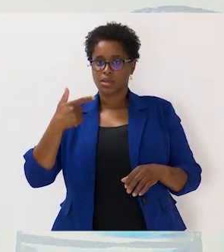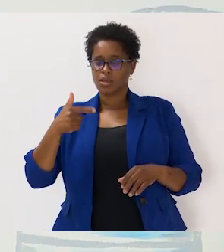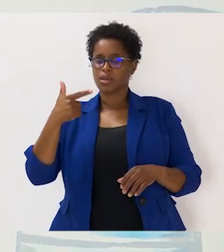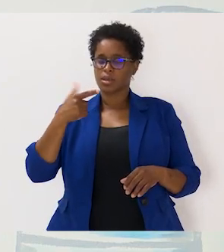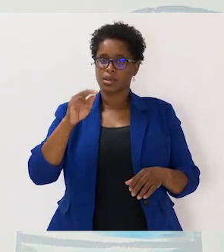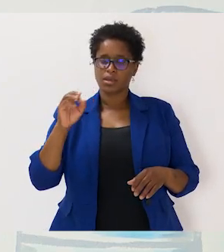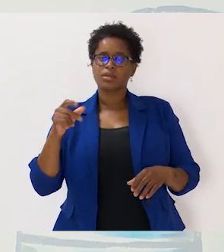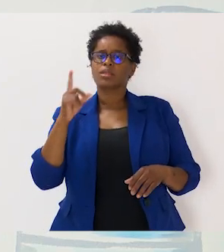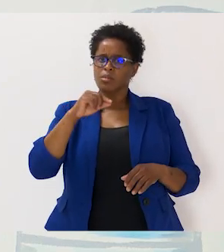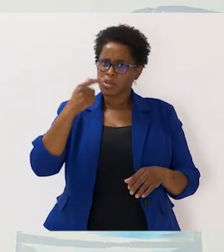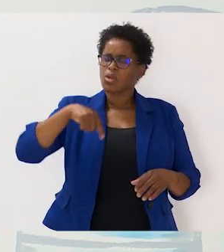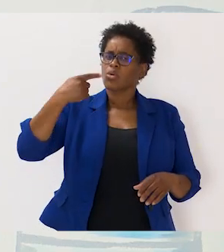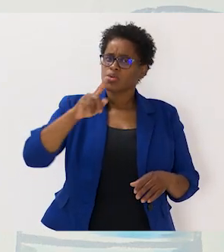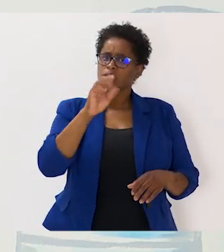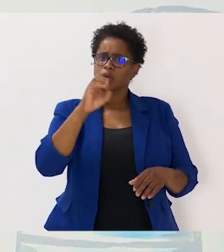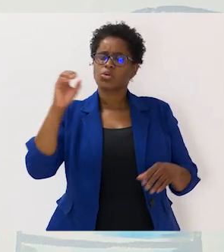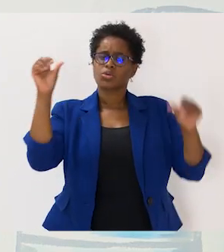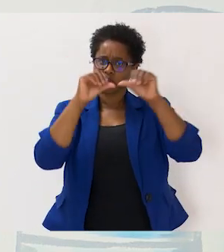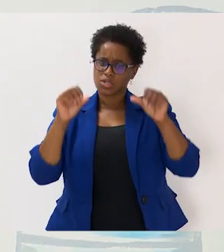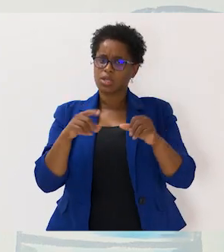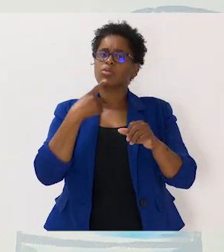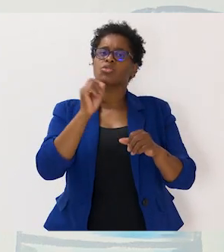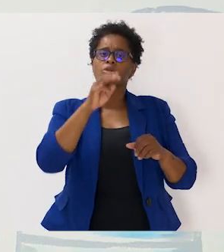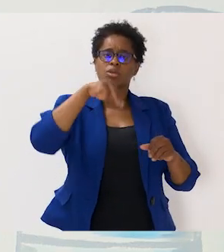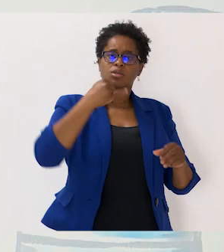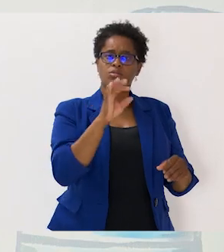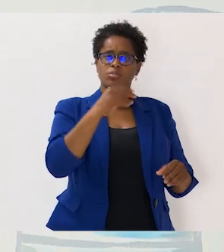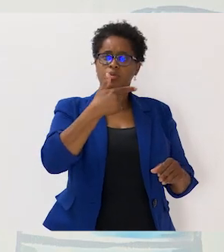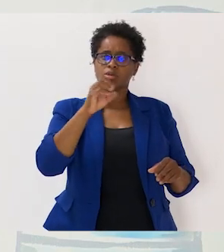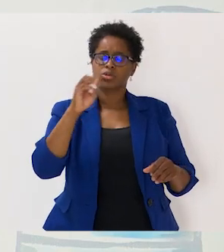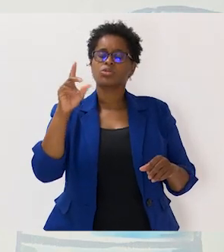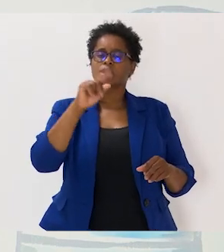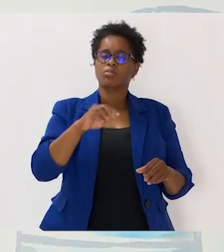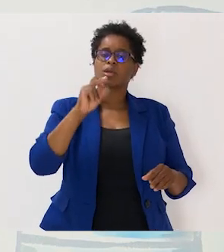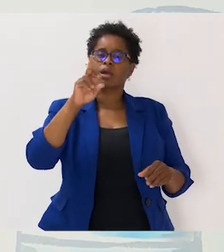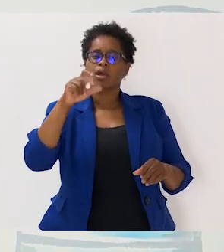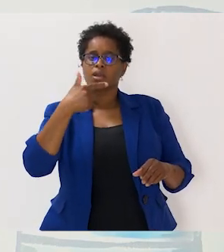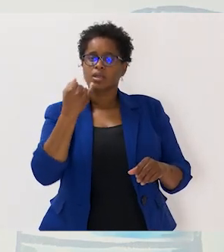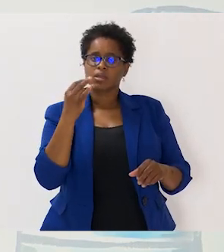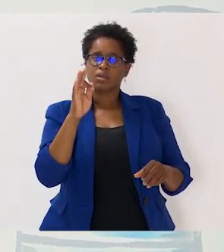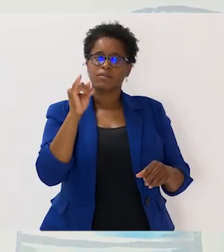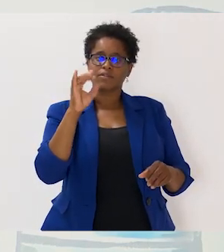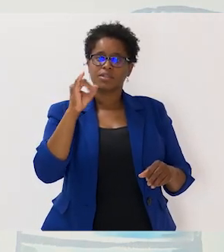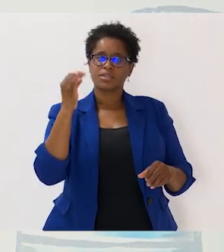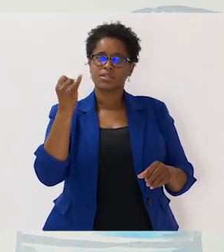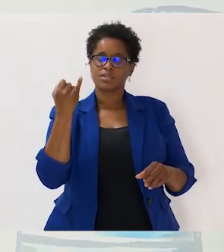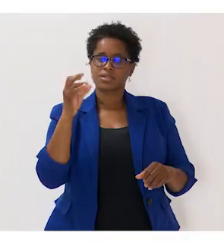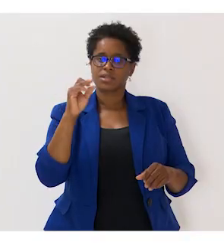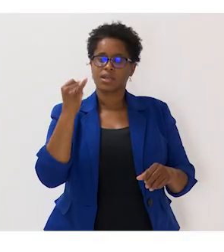são aqueles que são chamados de ecossistemas mistos e ecossistemas artificiais. Vamos conhecer mais um